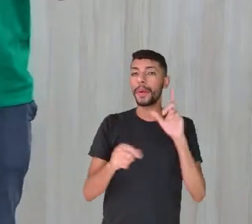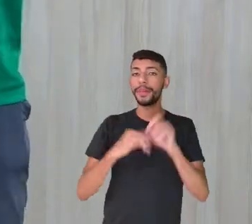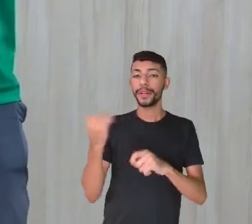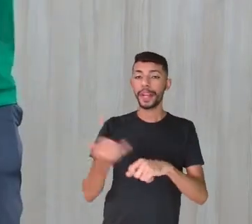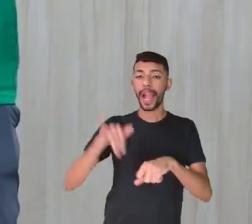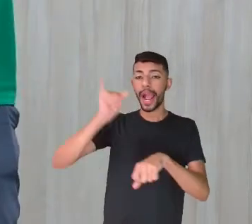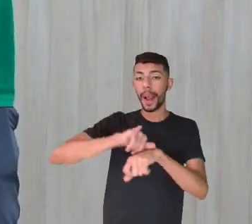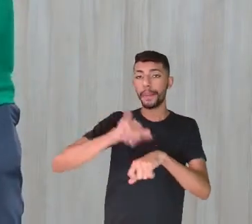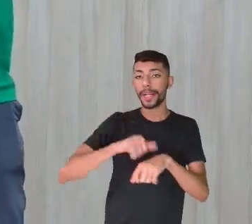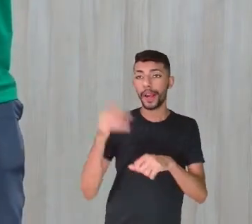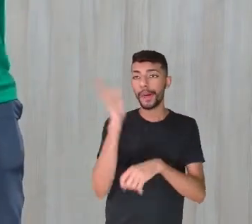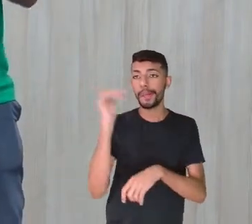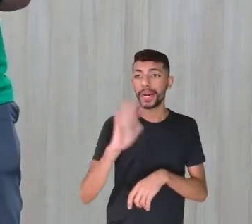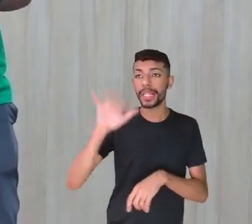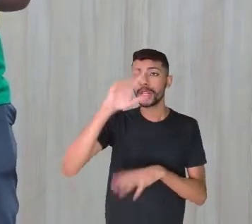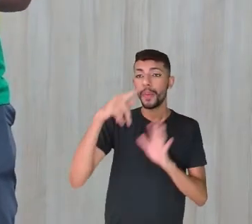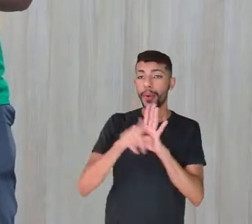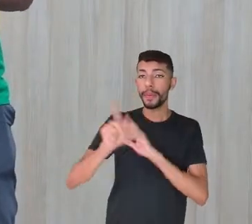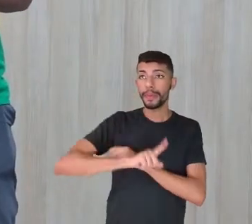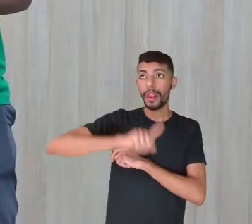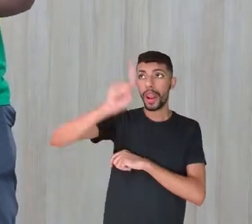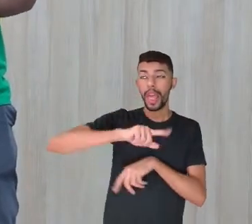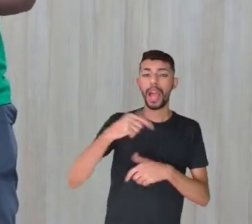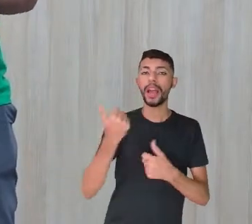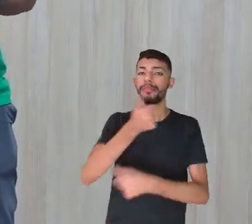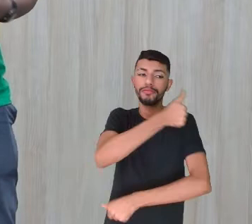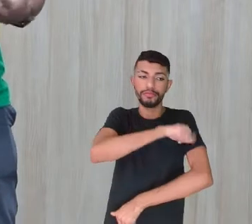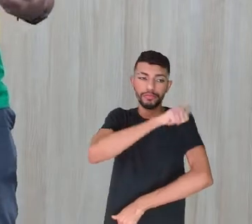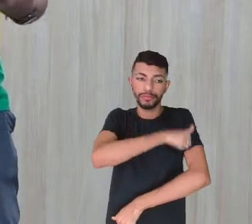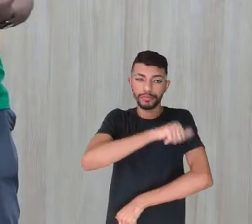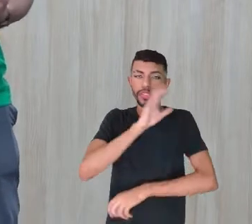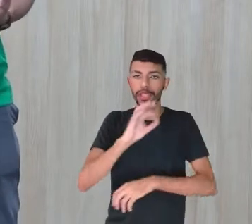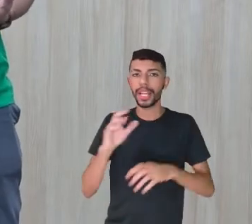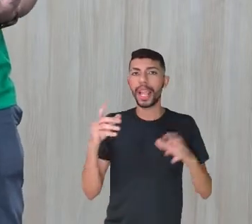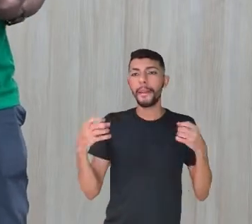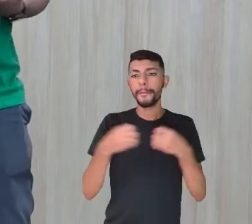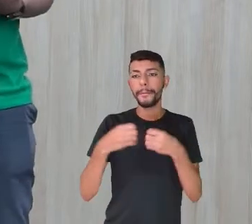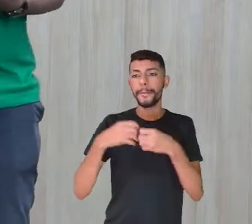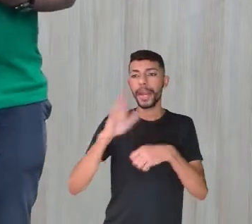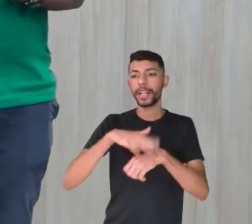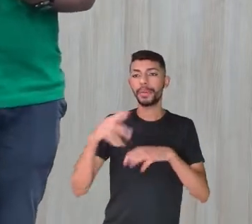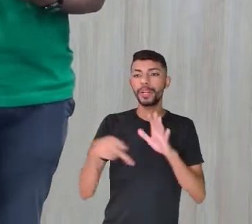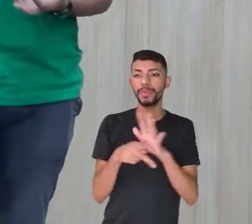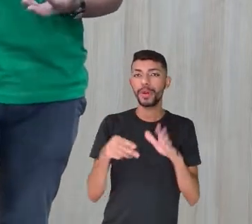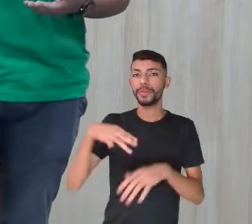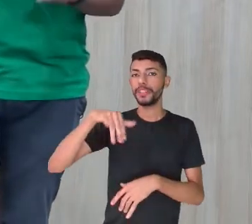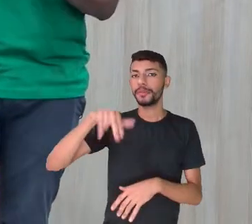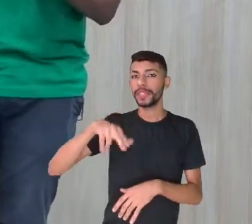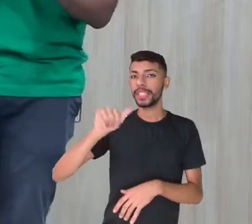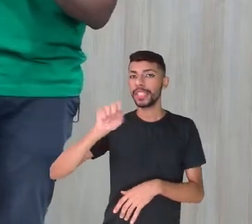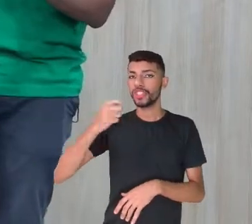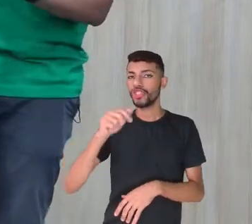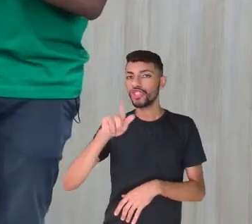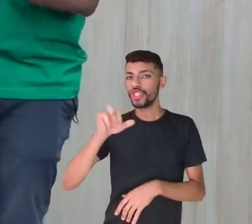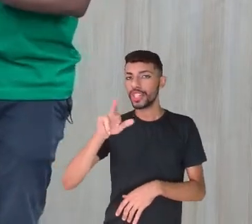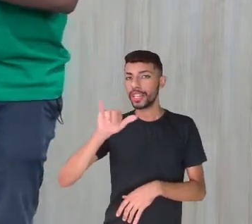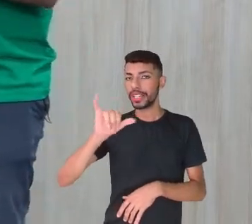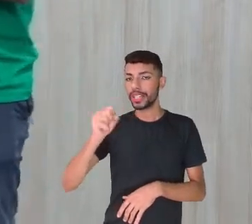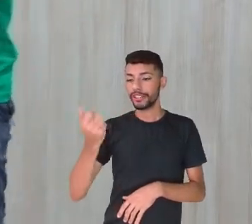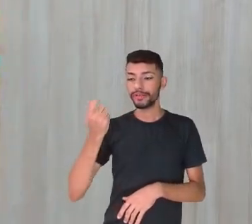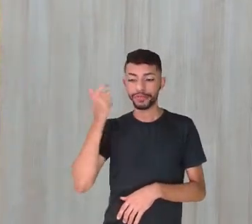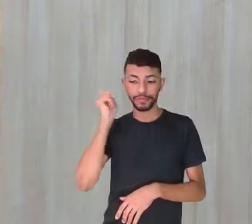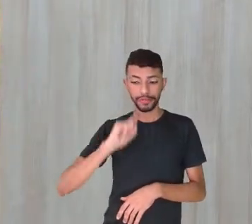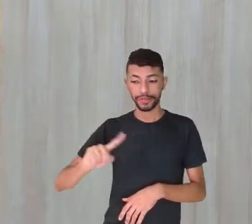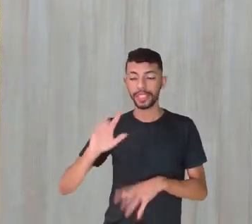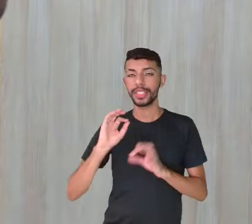Brasil. Vai lá para o Rio de Janeiro, que é mais perto de Minas Gerais, né? Então toda a atividade econômica